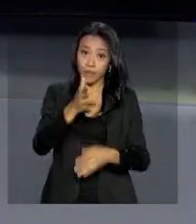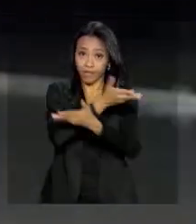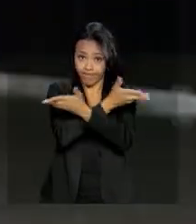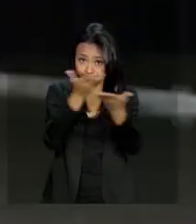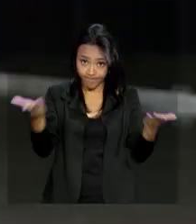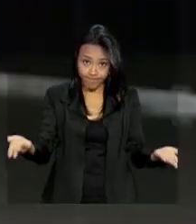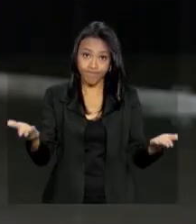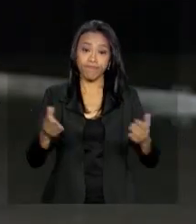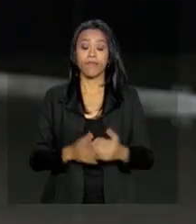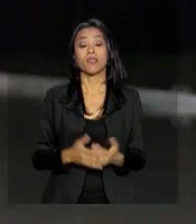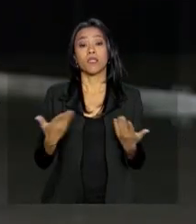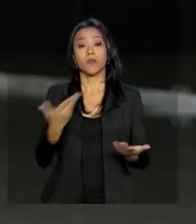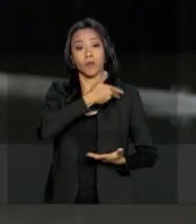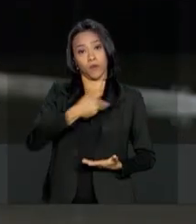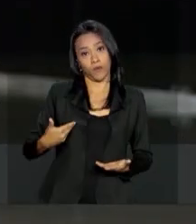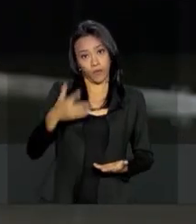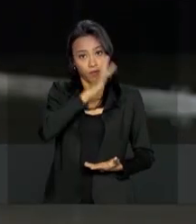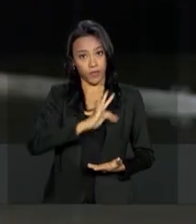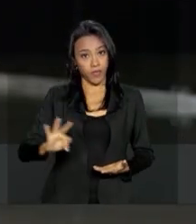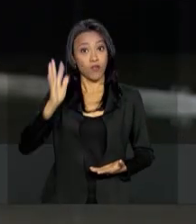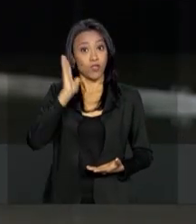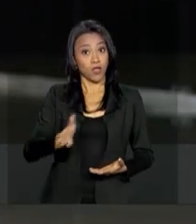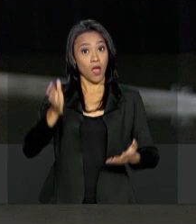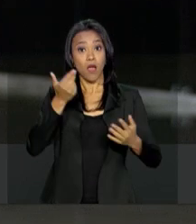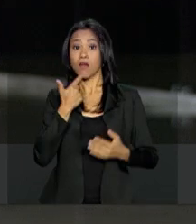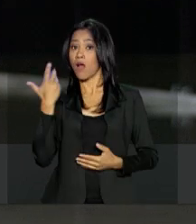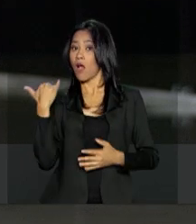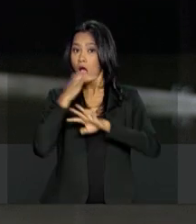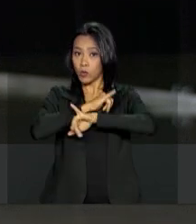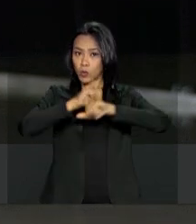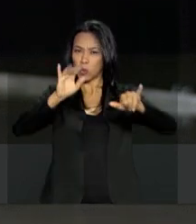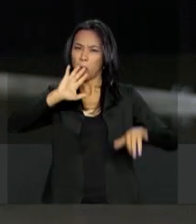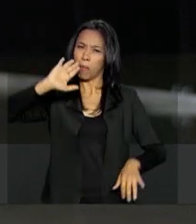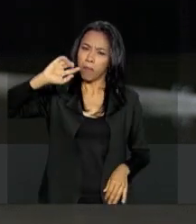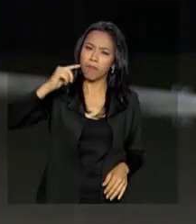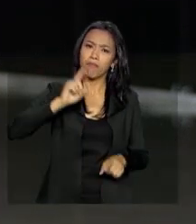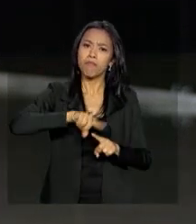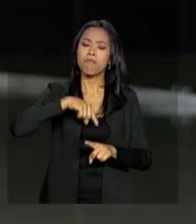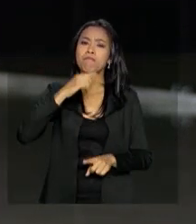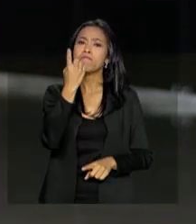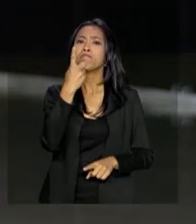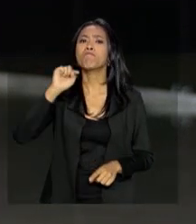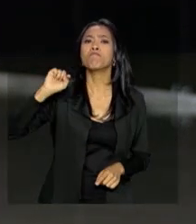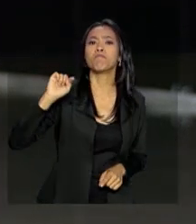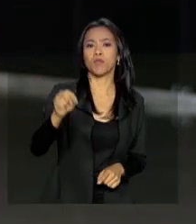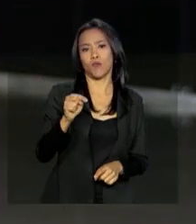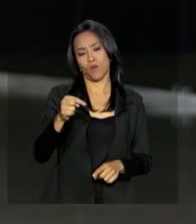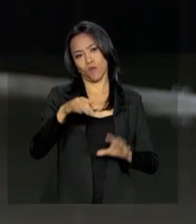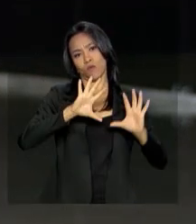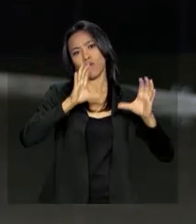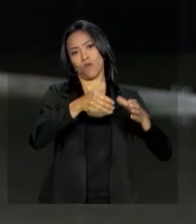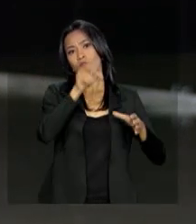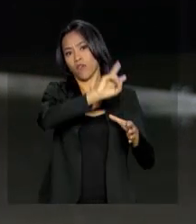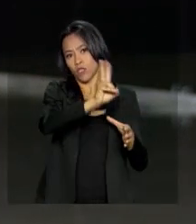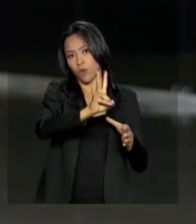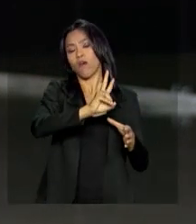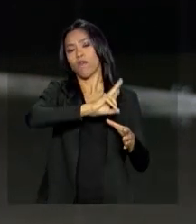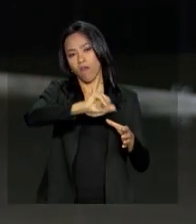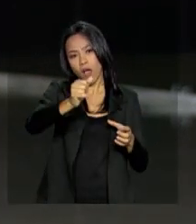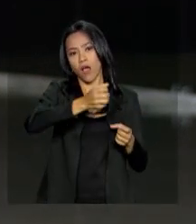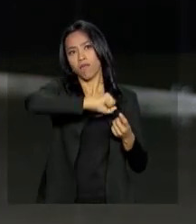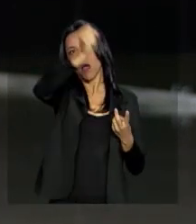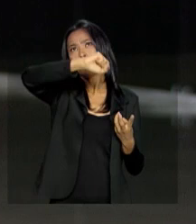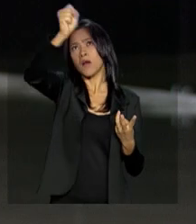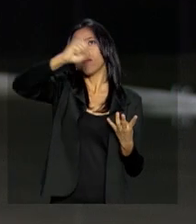todos olham renato governo federal anunciou que mais mil venezuelanos em roraima vão participar do processo de interiorização no final